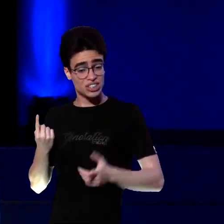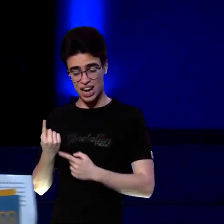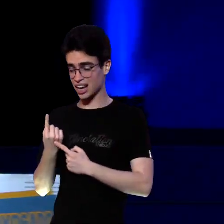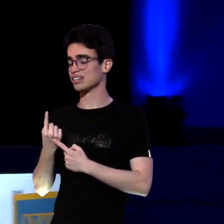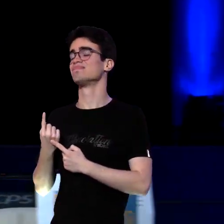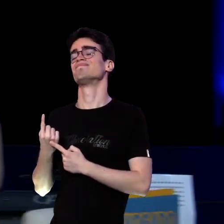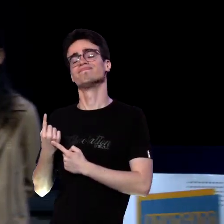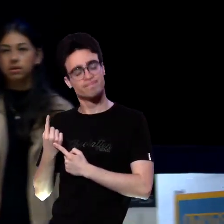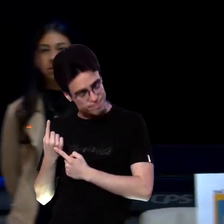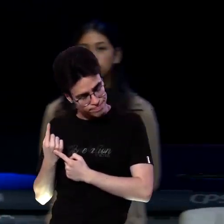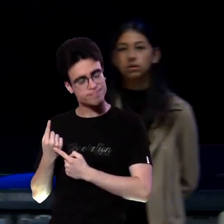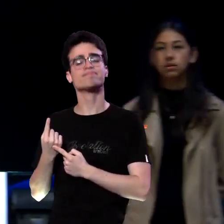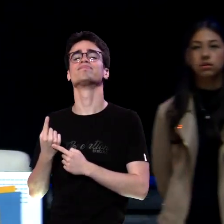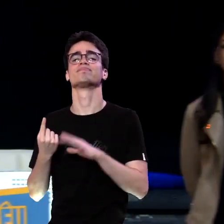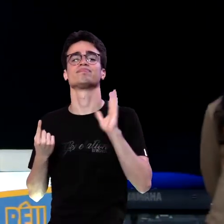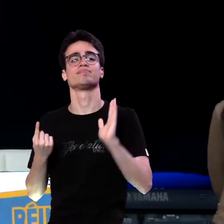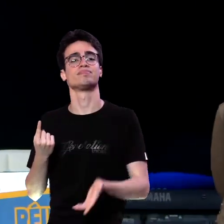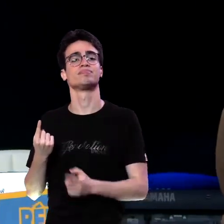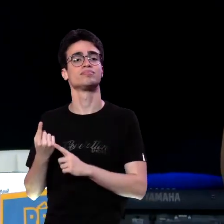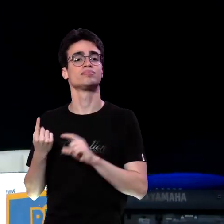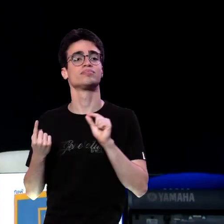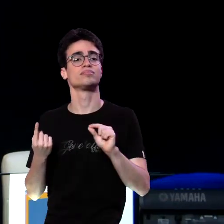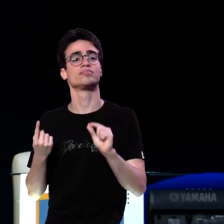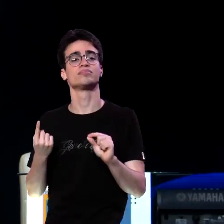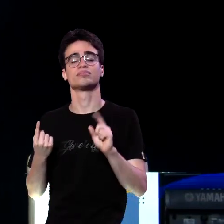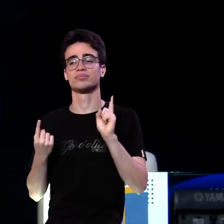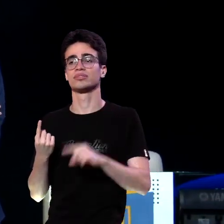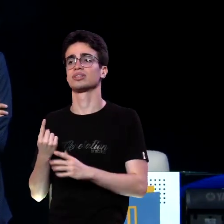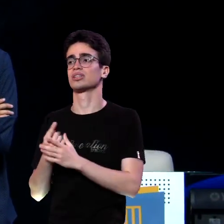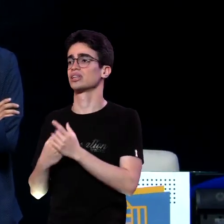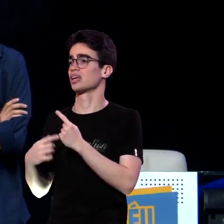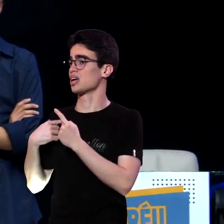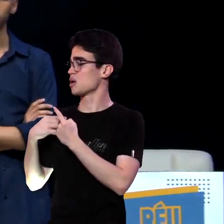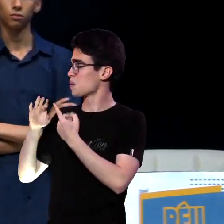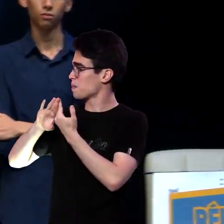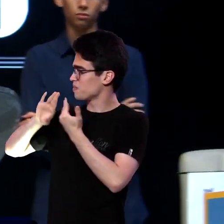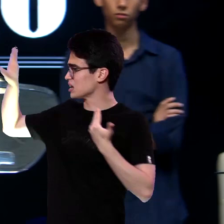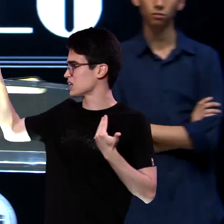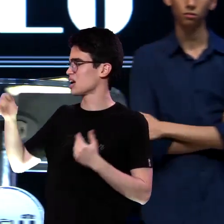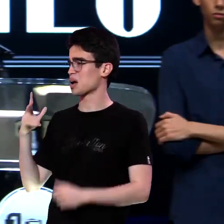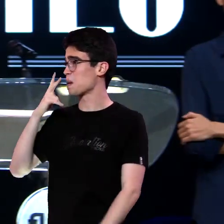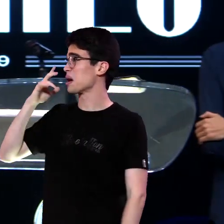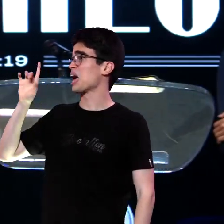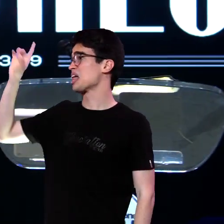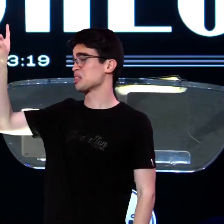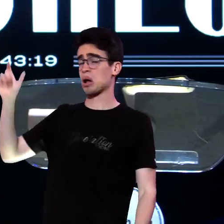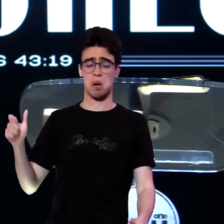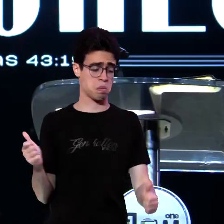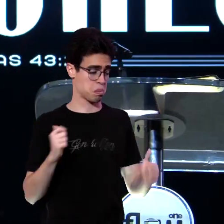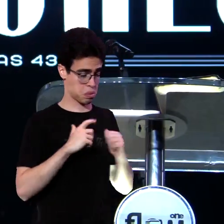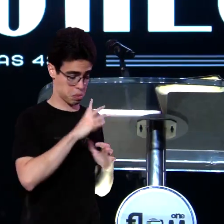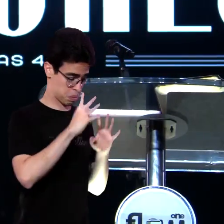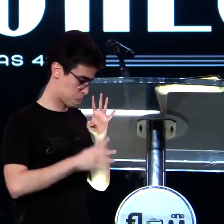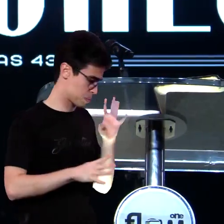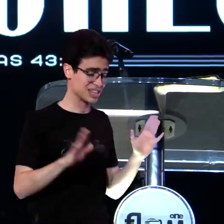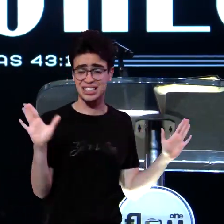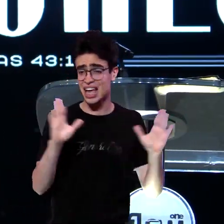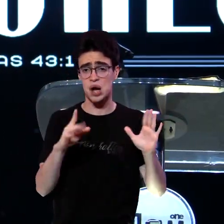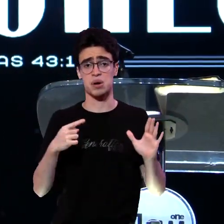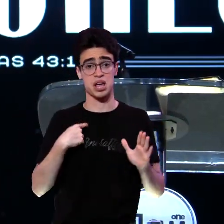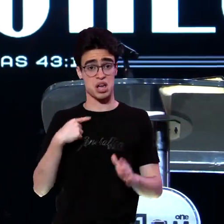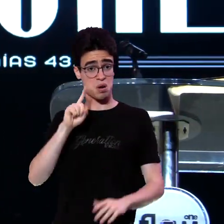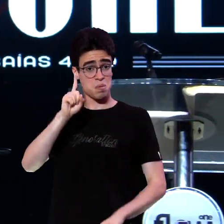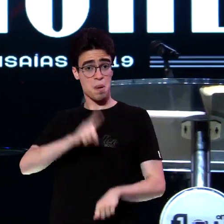o suficiente para eu ser afastado de Deus. E não é porque Deus é um megero, mas quando eu peco, eu estou